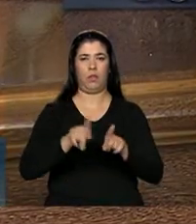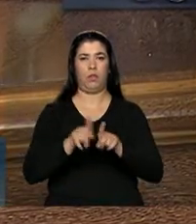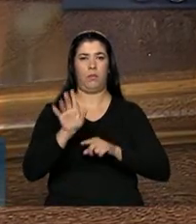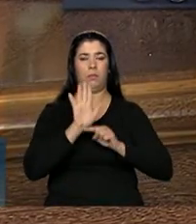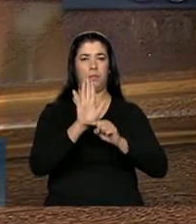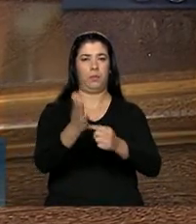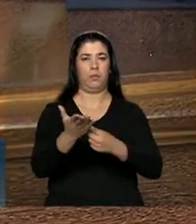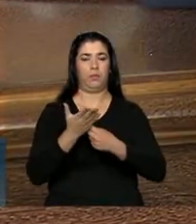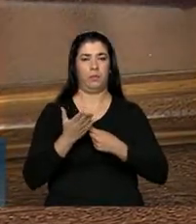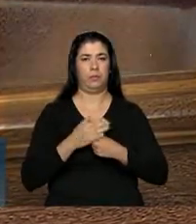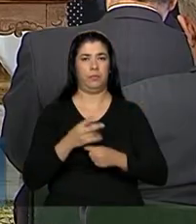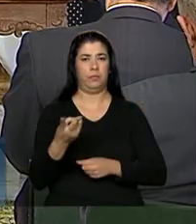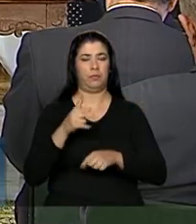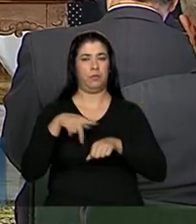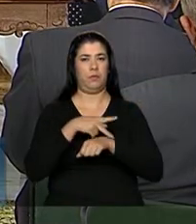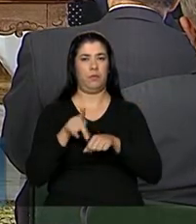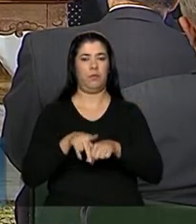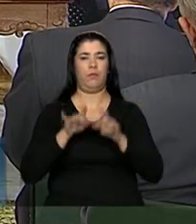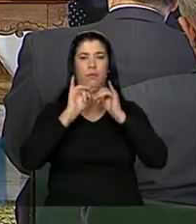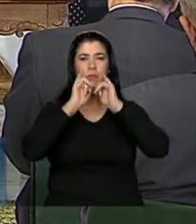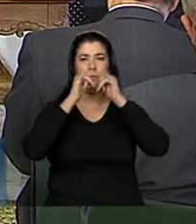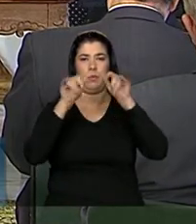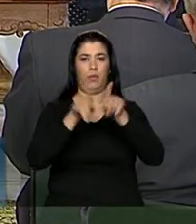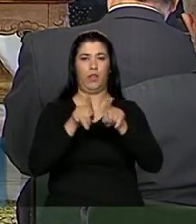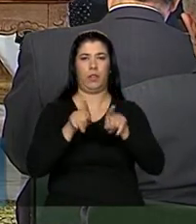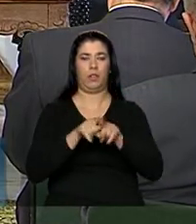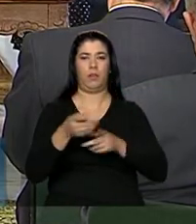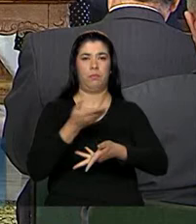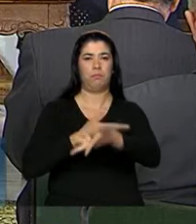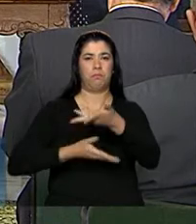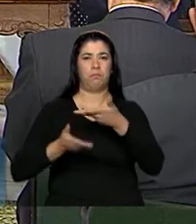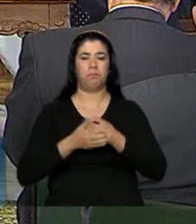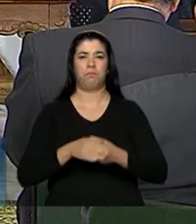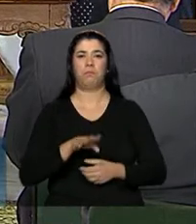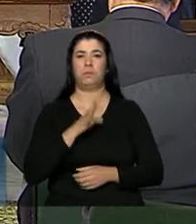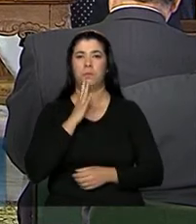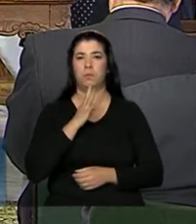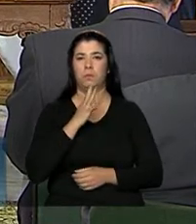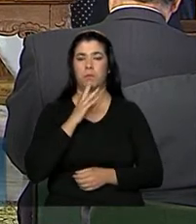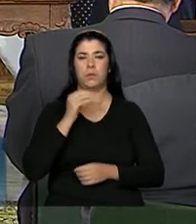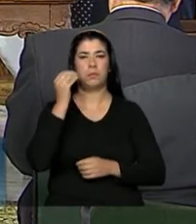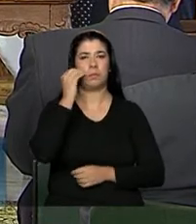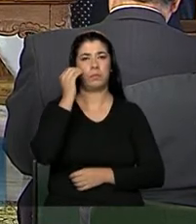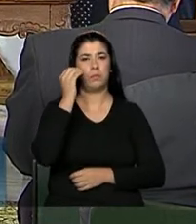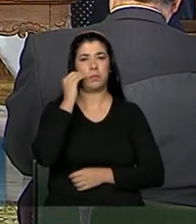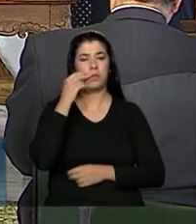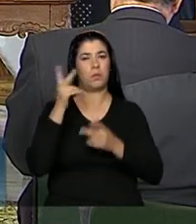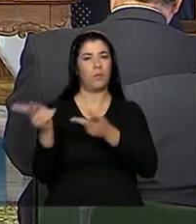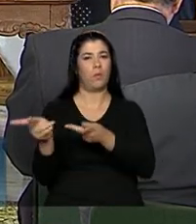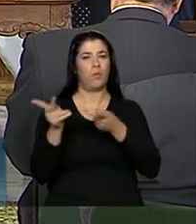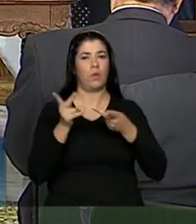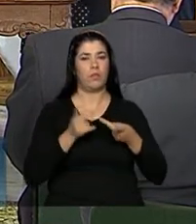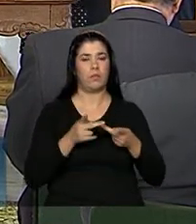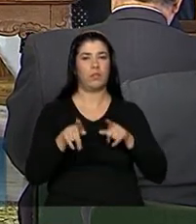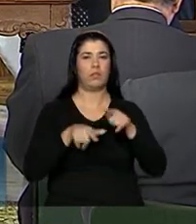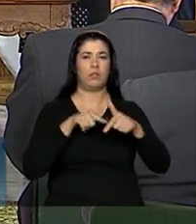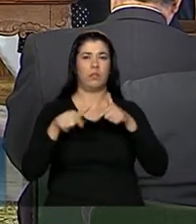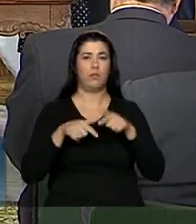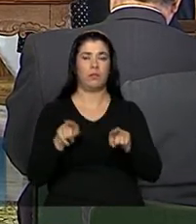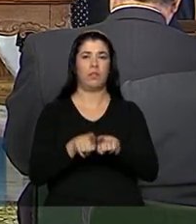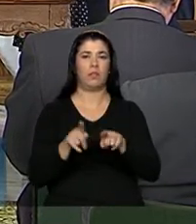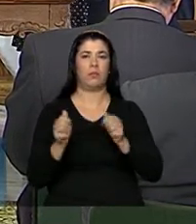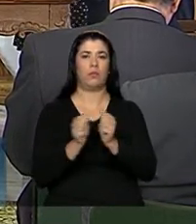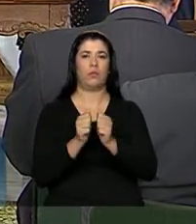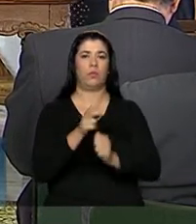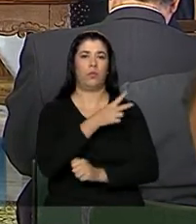cooperação bilateral na área de energia nuclear, por intermédio de troca de dados, experiências, visitas e trabalho